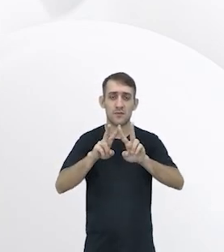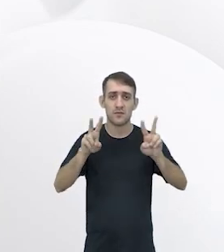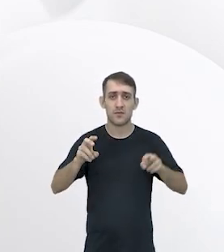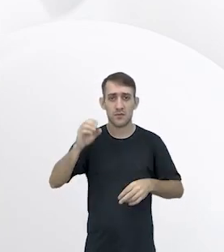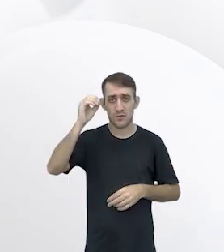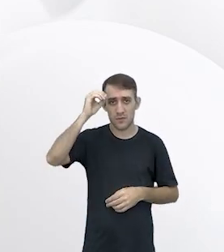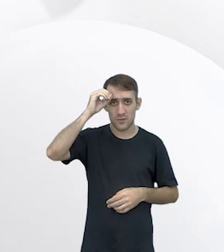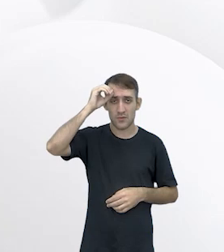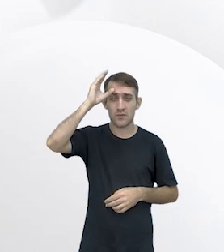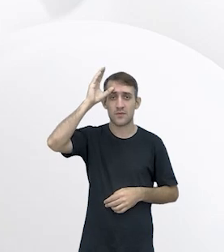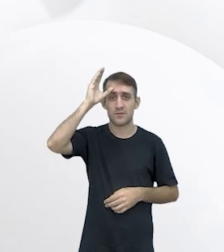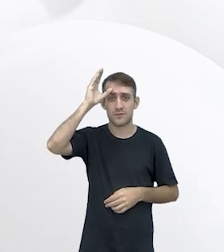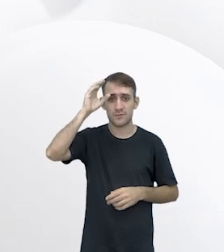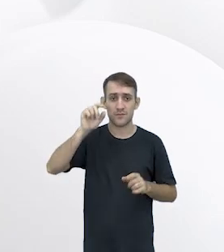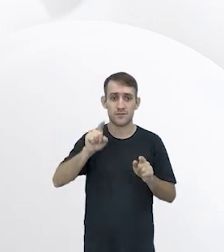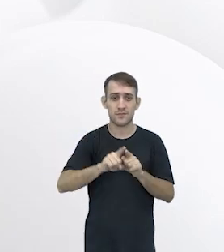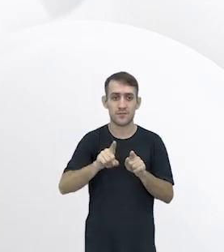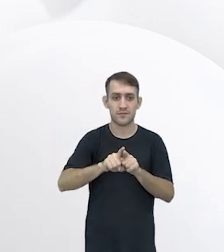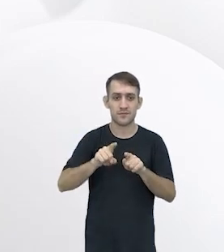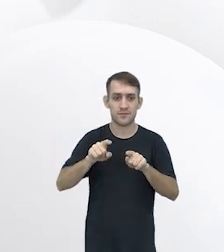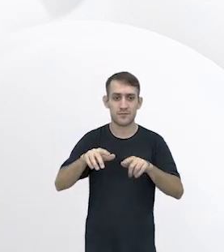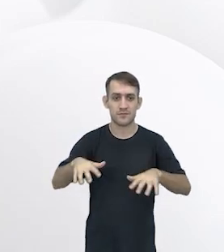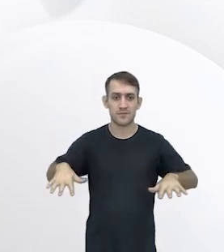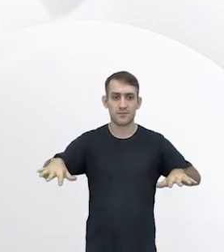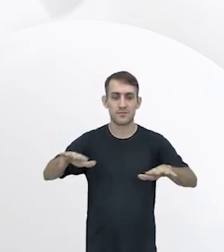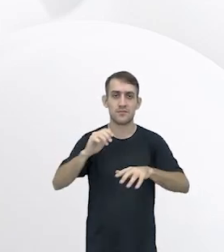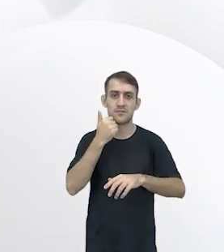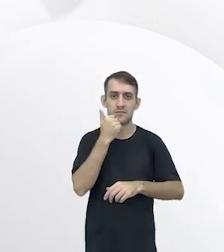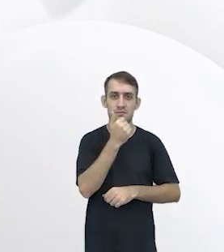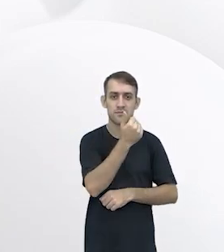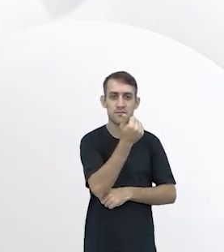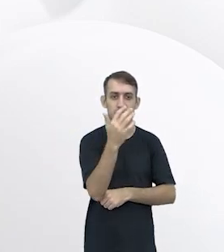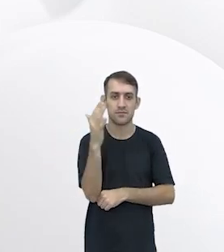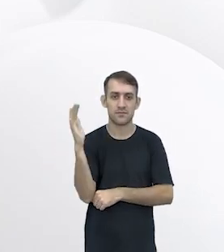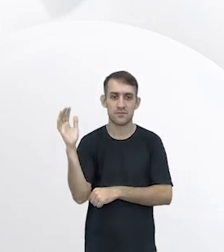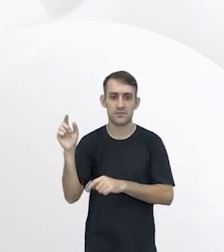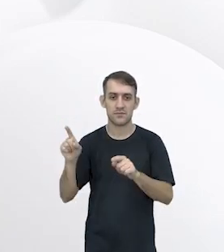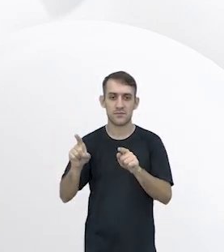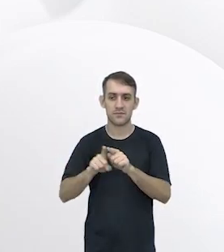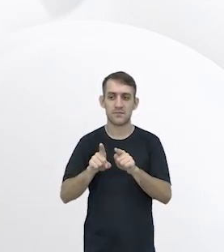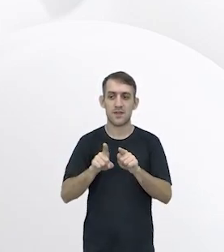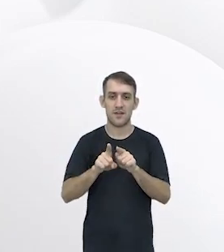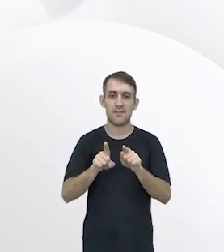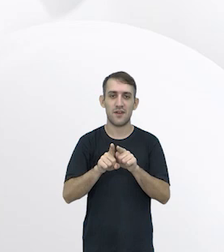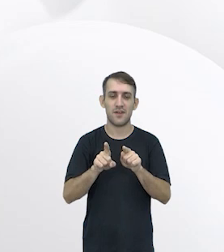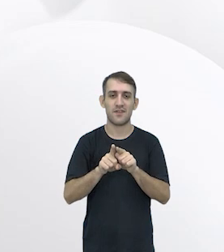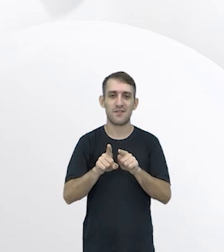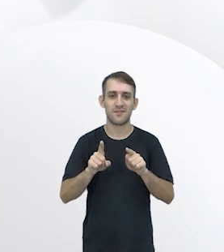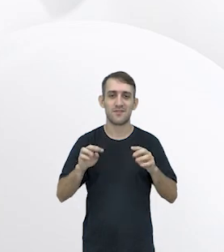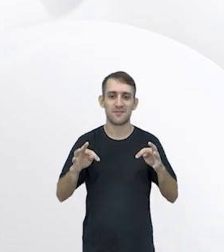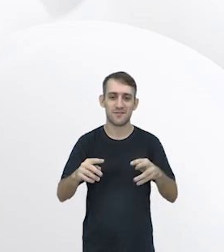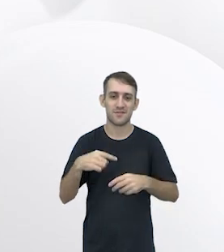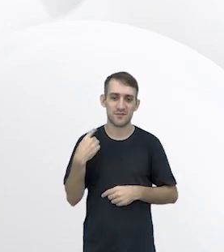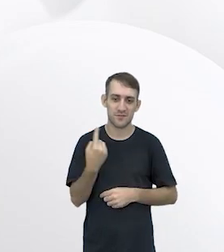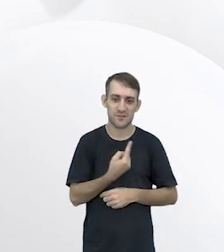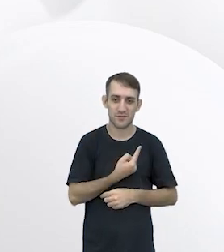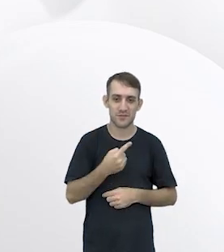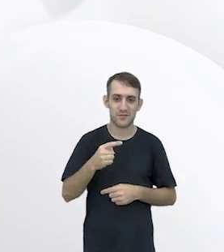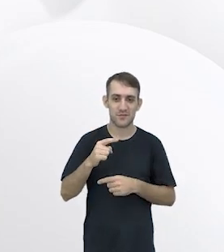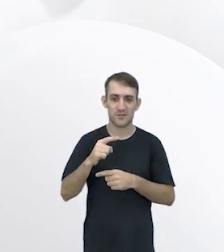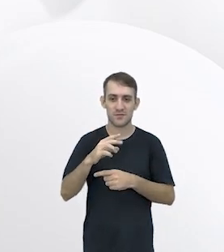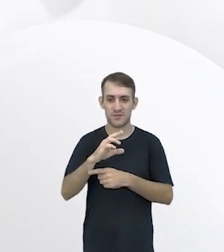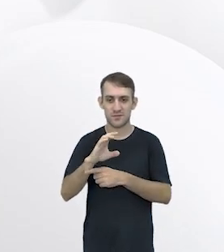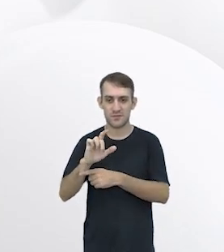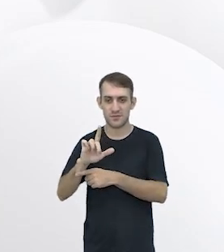a aplicação de conhecimentos da área de ciências da natureza, como tecnologias do DNA, tratamentos com